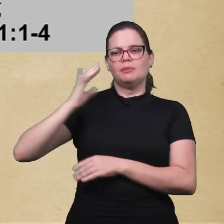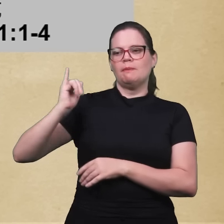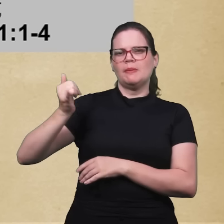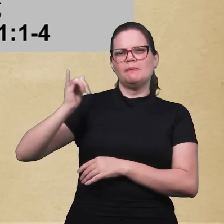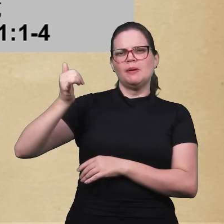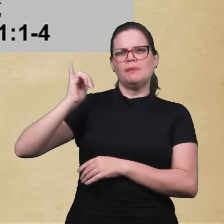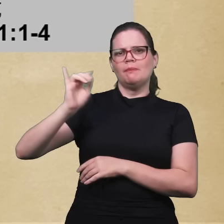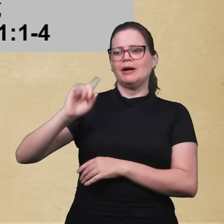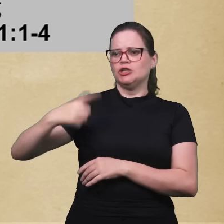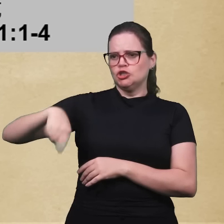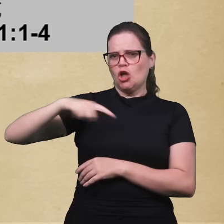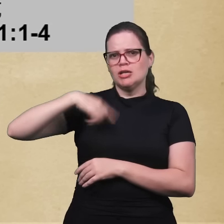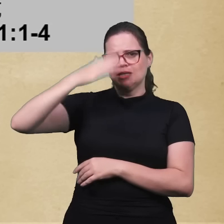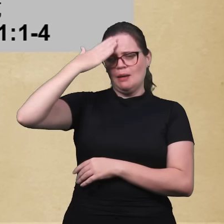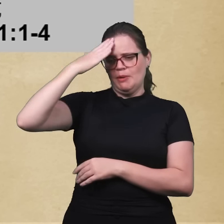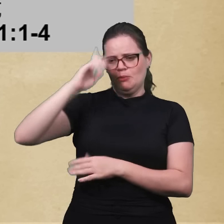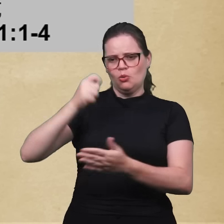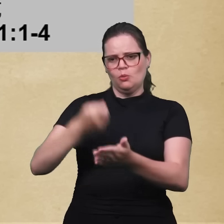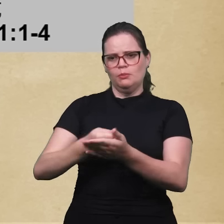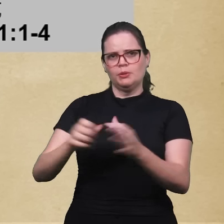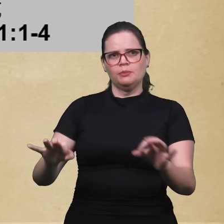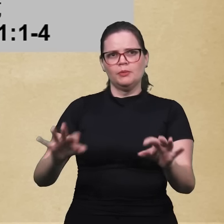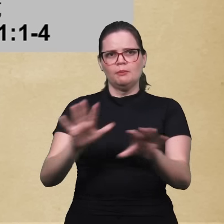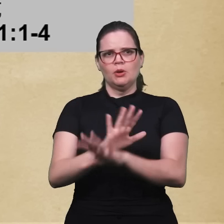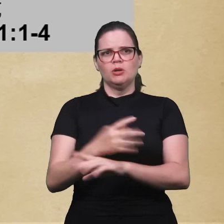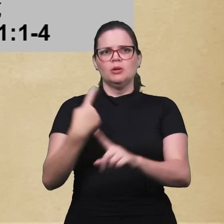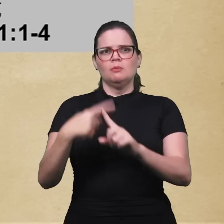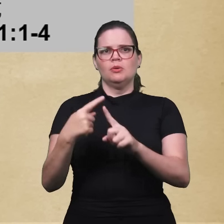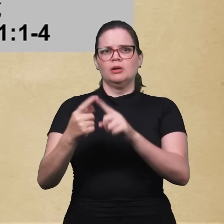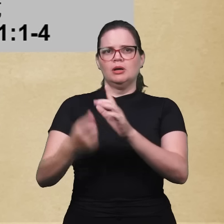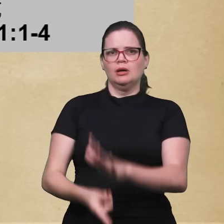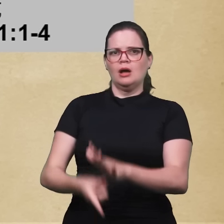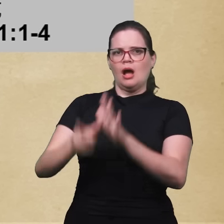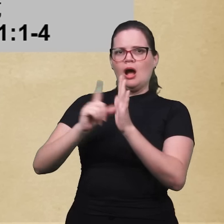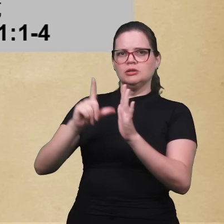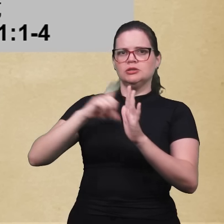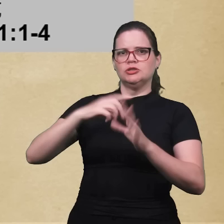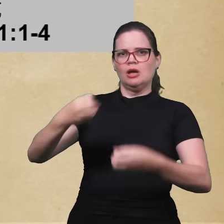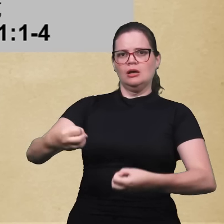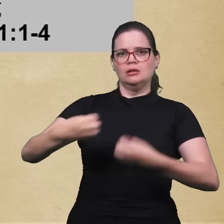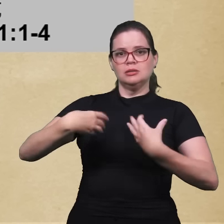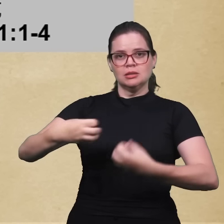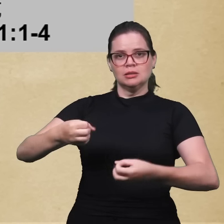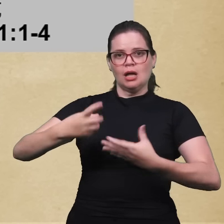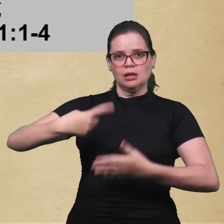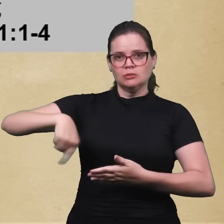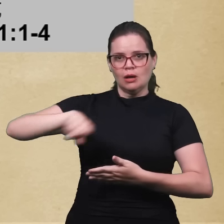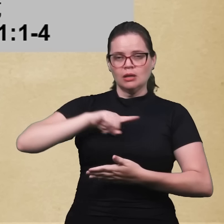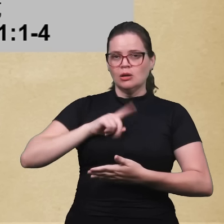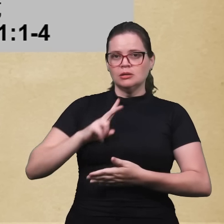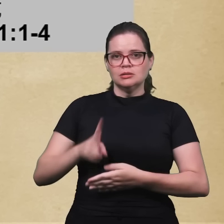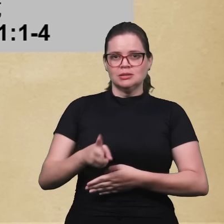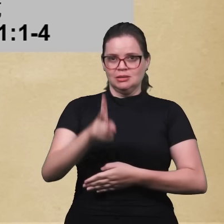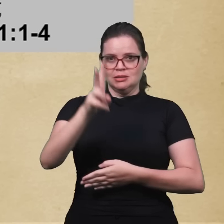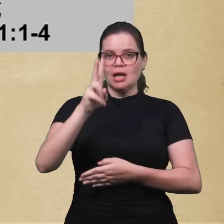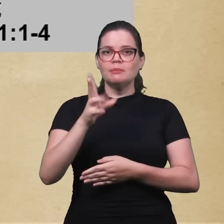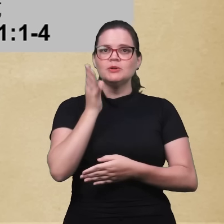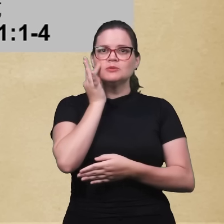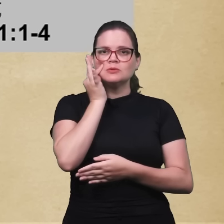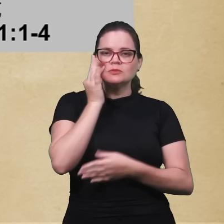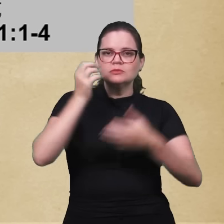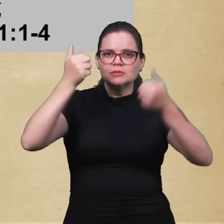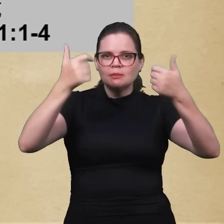cumpriram, segundo nos transmitiram os mesmos que os presenciaram desde o